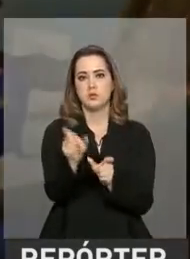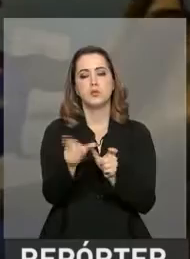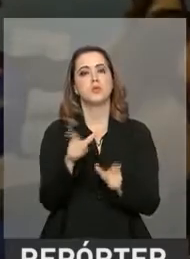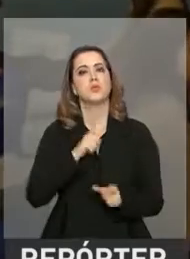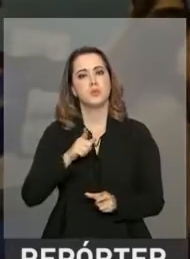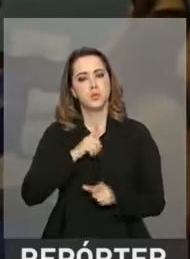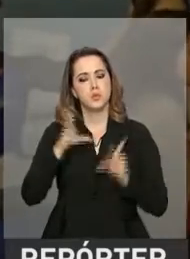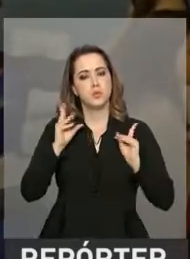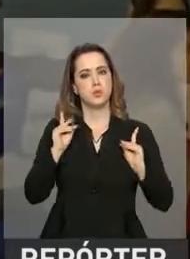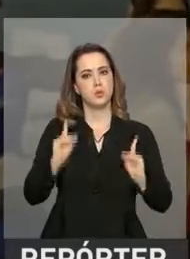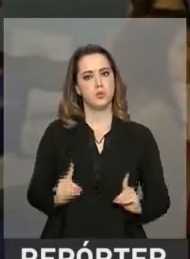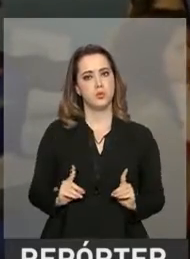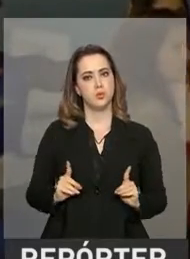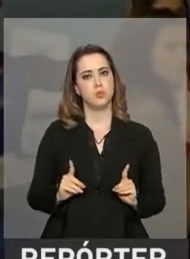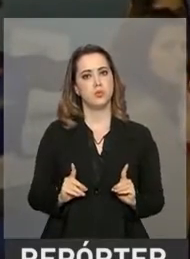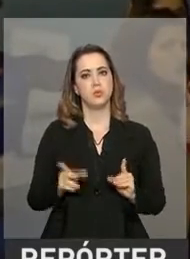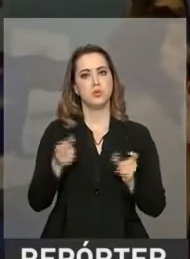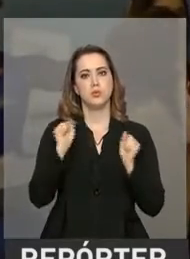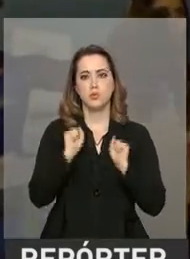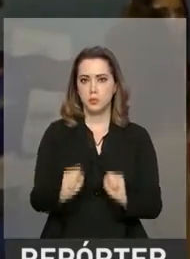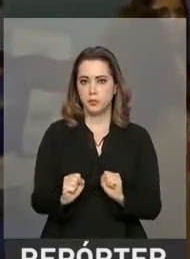portadoras de deficiência podem